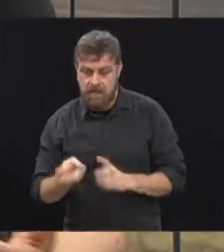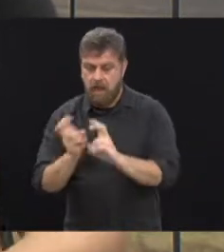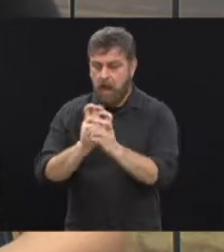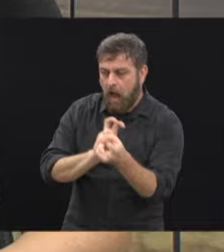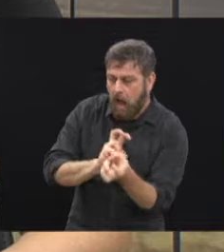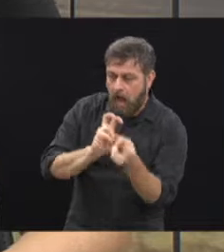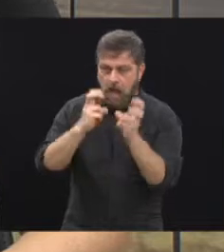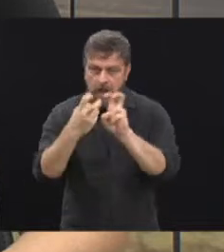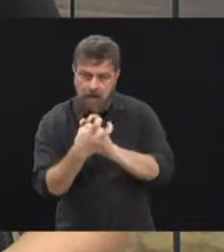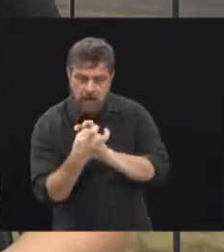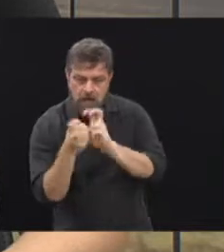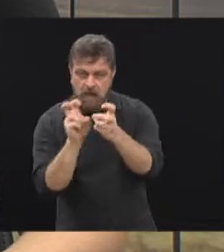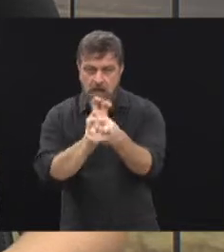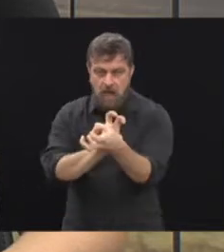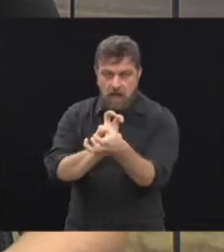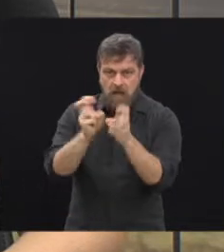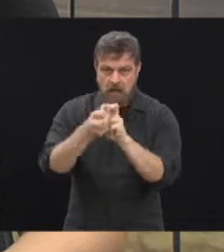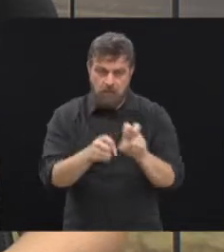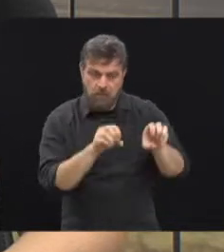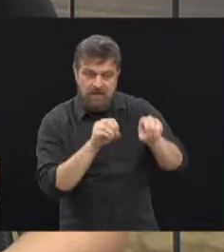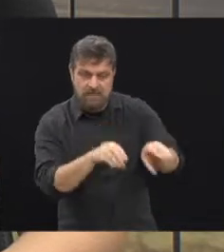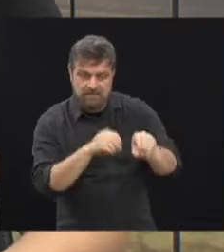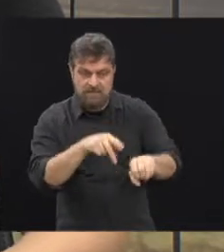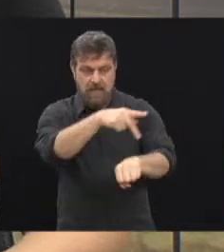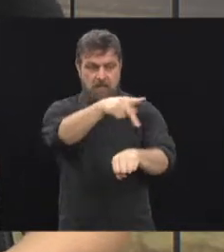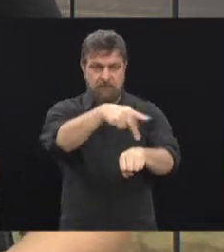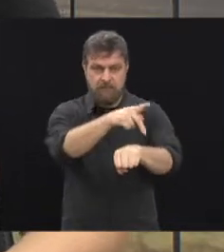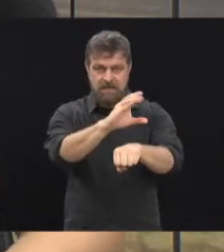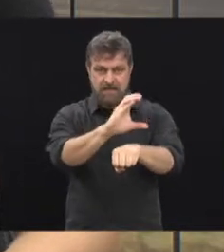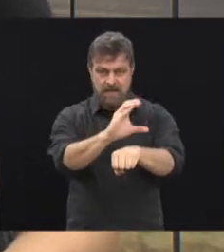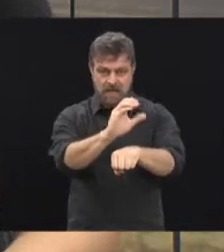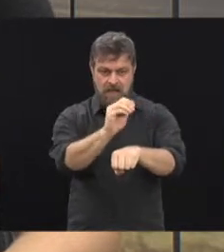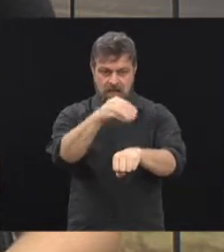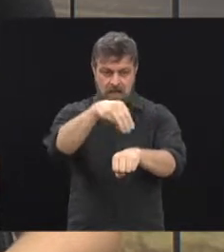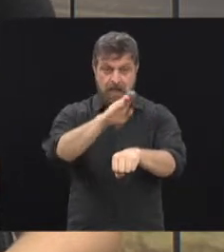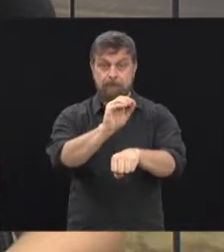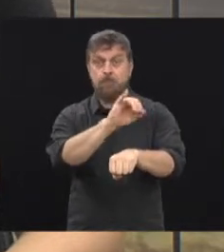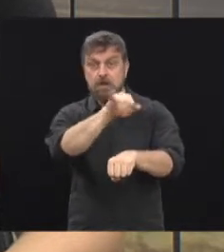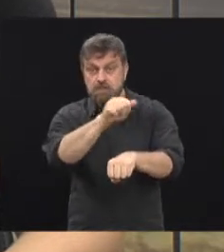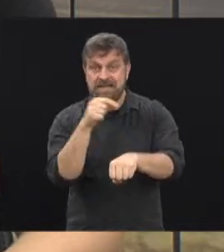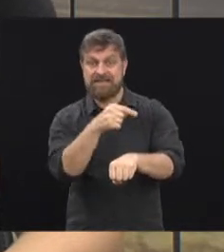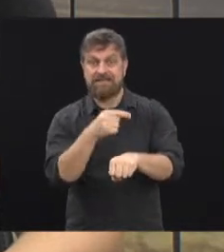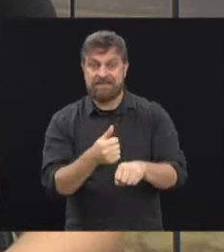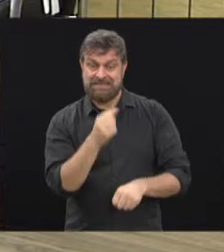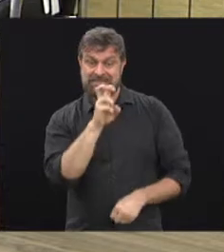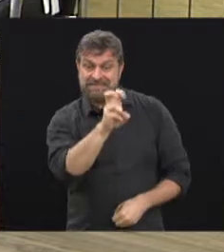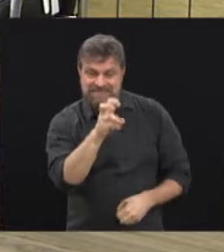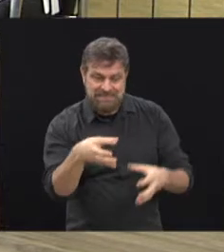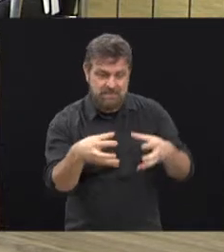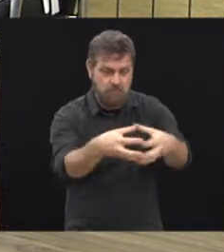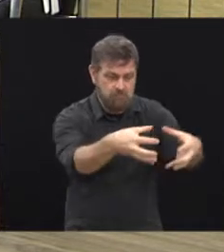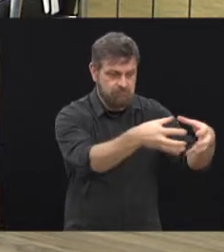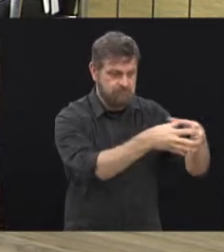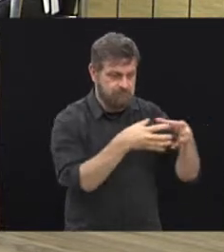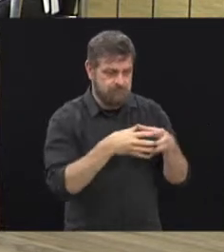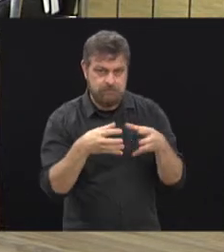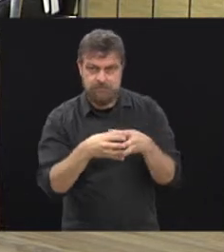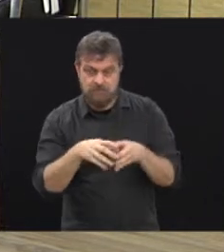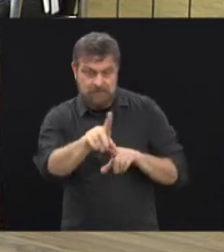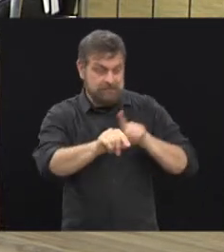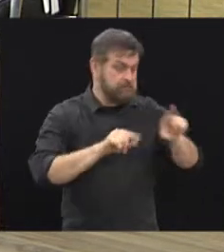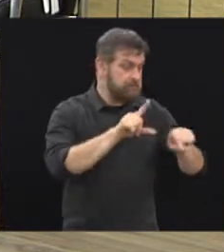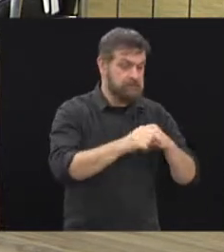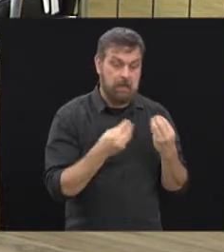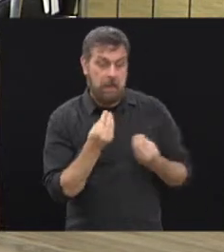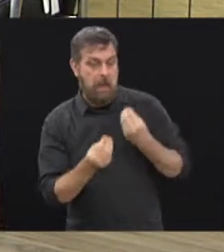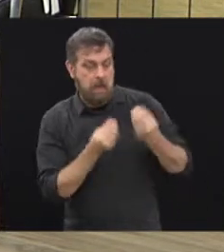capoeira e você escolheu o país Camboja. Aí você tem 5 ONGs lá. Como é que ele escolhe? Quando você nunca foi para o